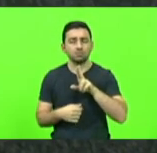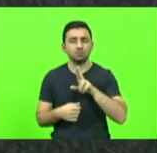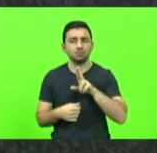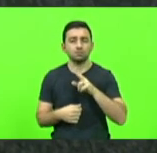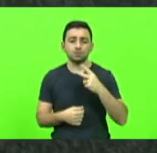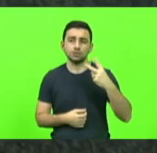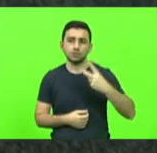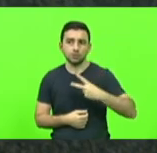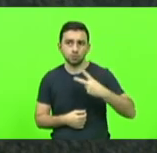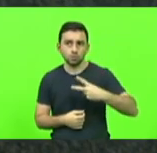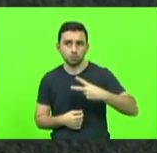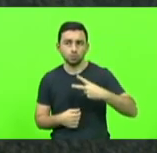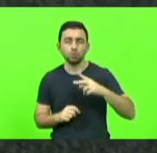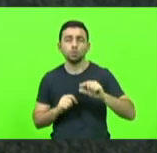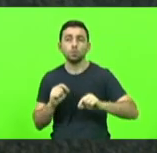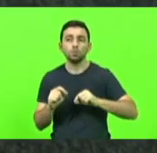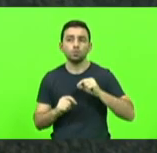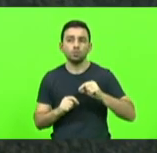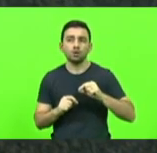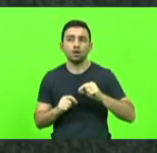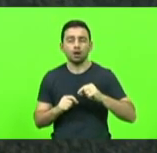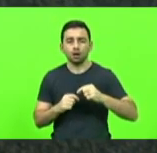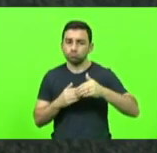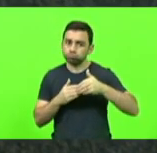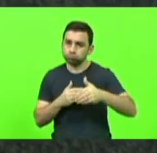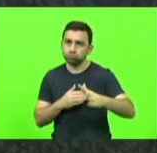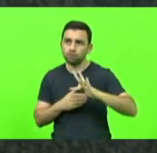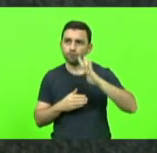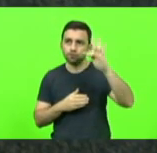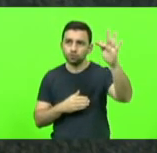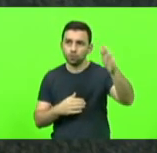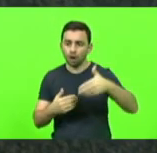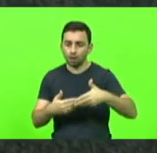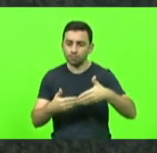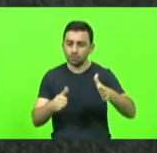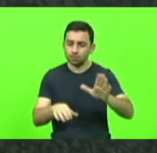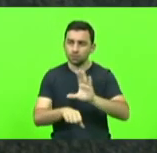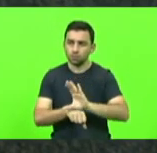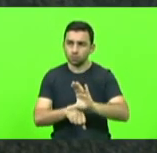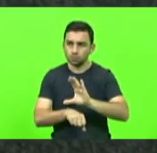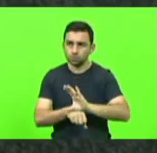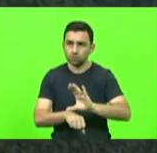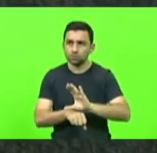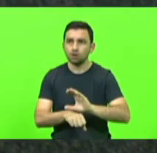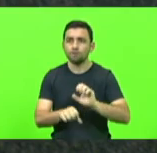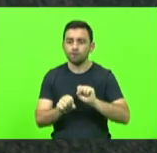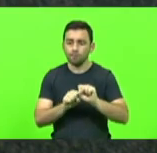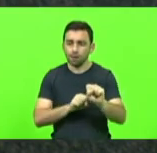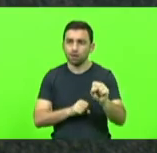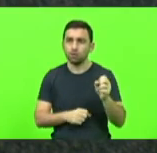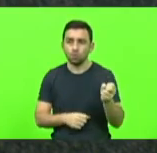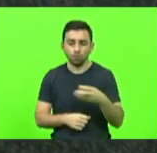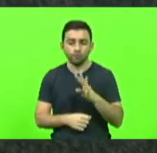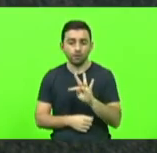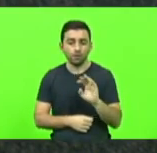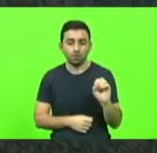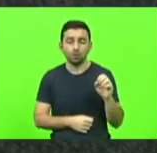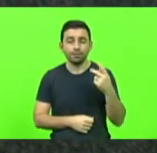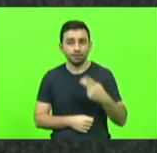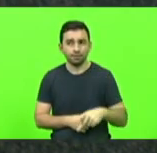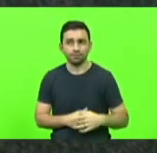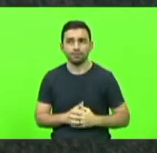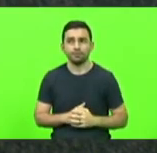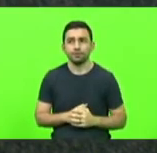plano, a longo prazo, abertura de cursos para a gente formar os nossos terapeutas